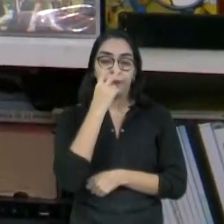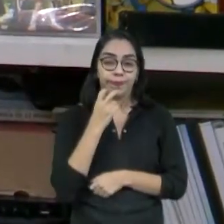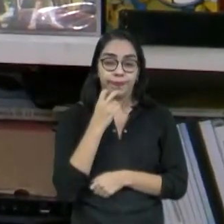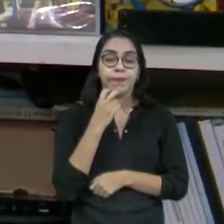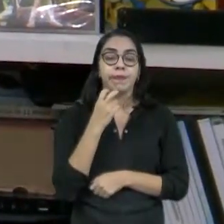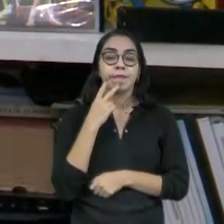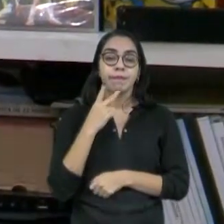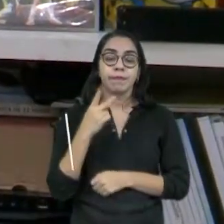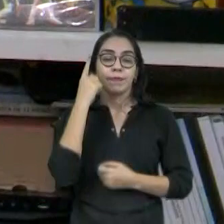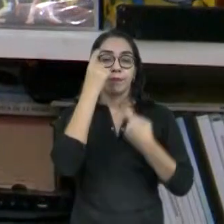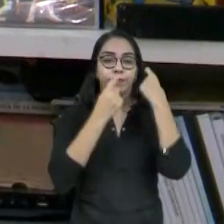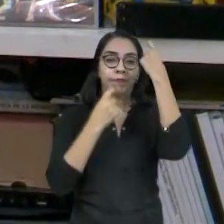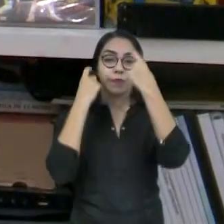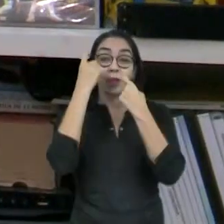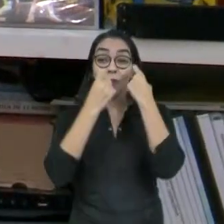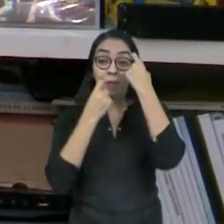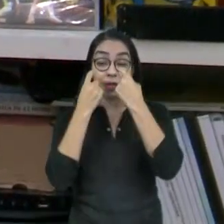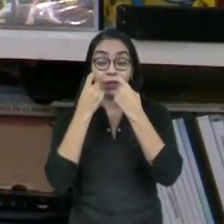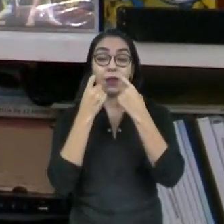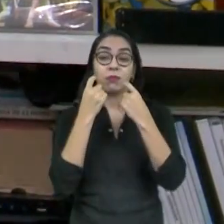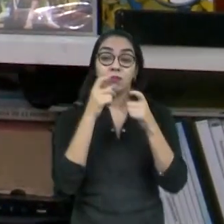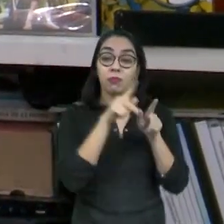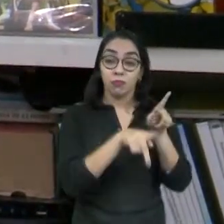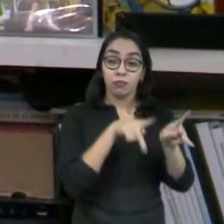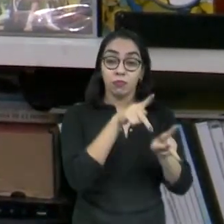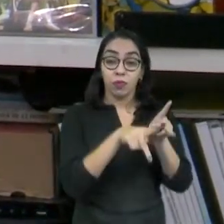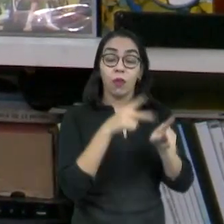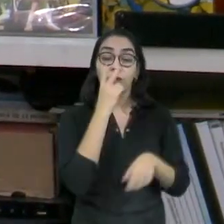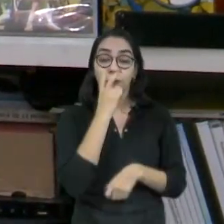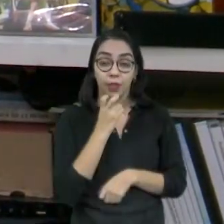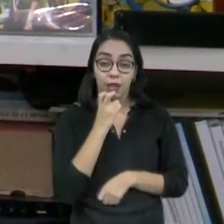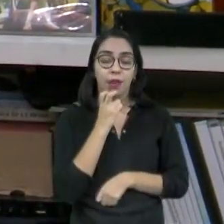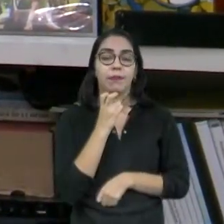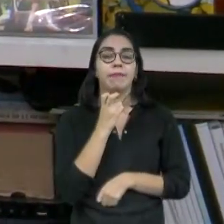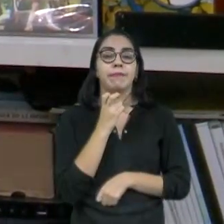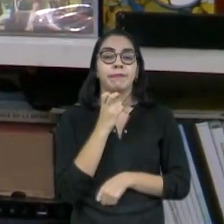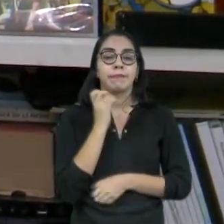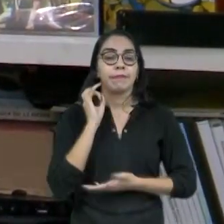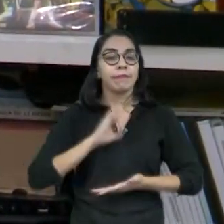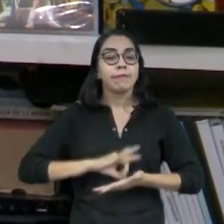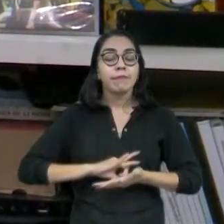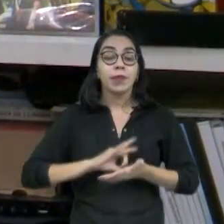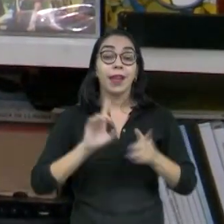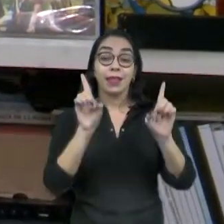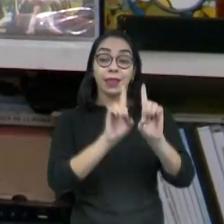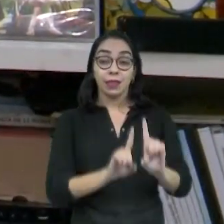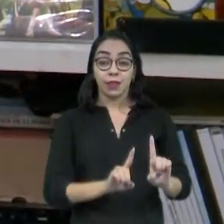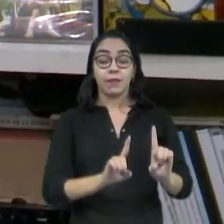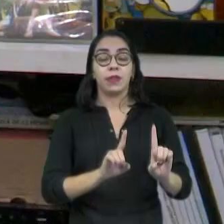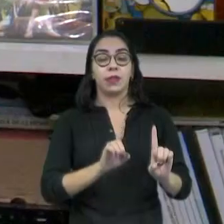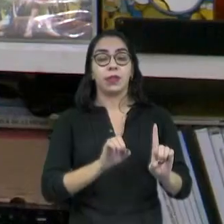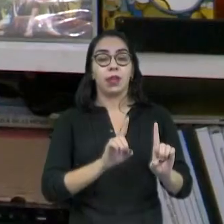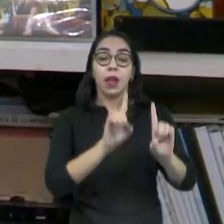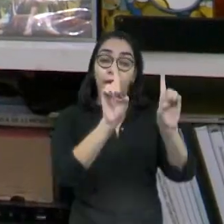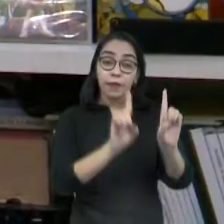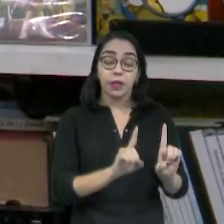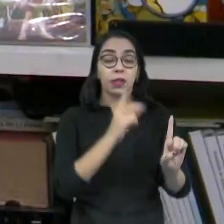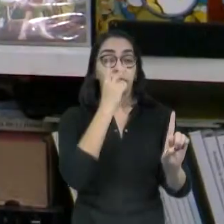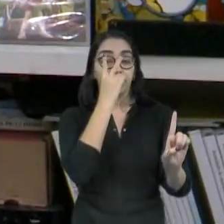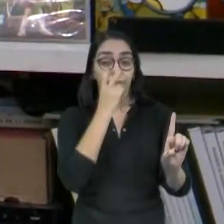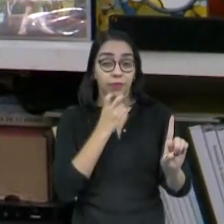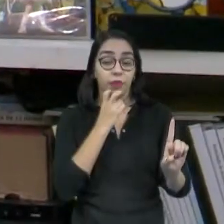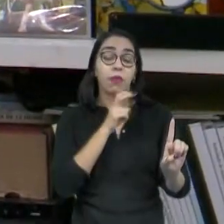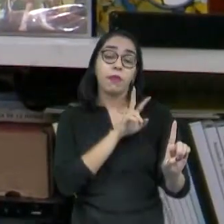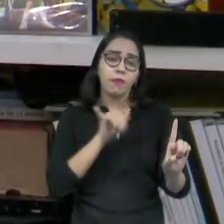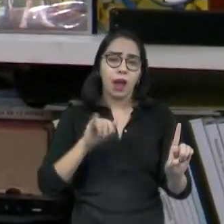da preocupação com acessibilidade que as pessoas com deficiência no caso eu falo pela deficiência visual elas possam ter acesso e a